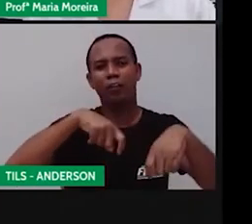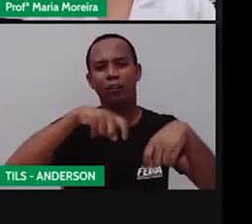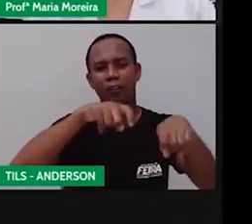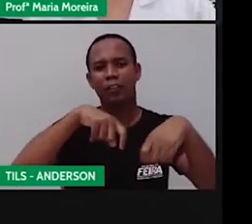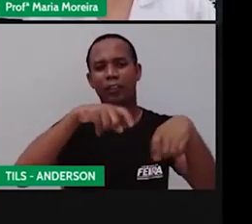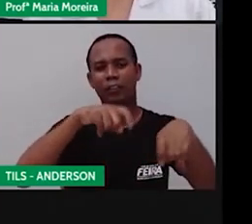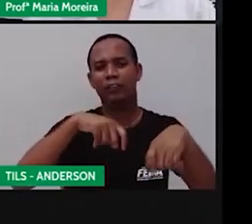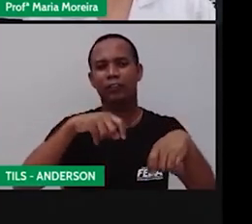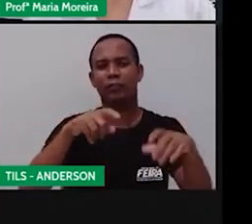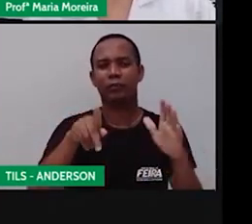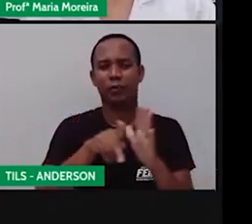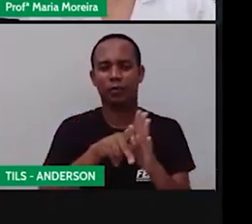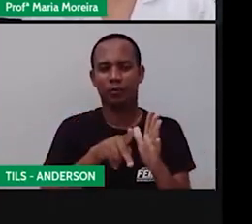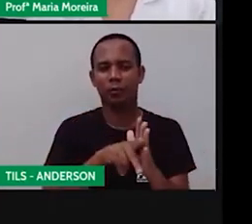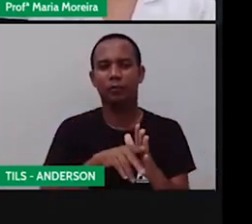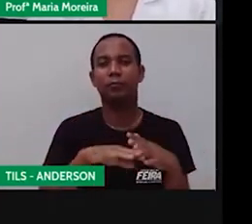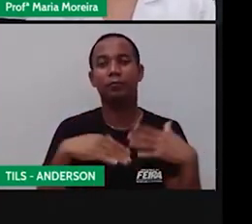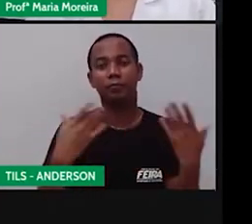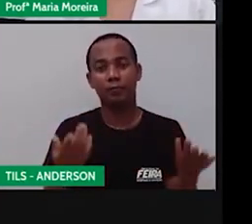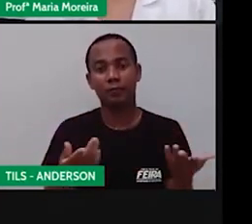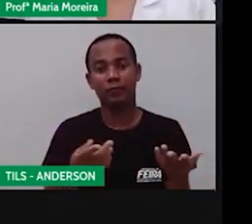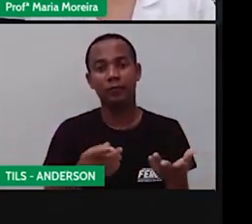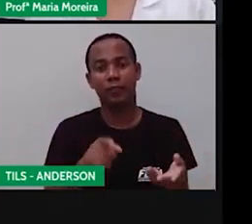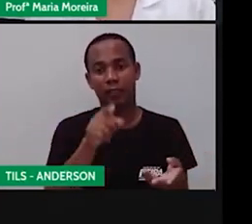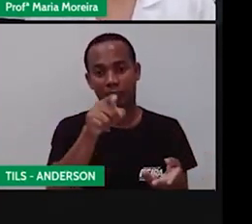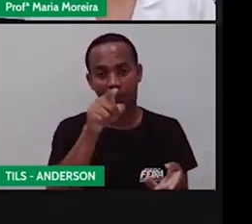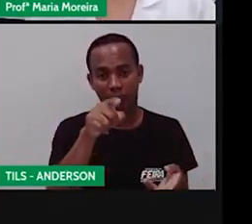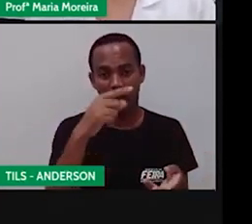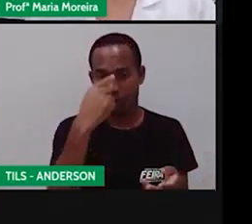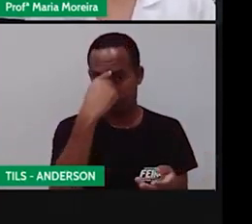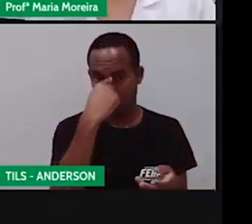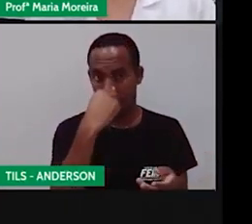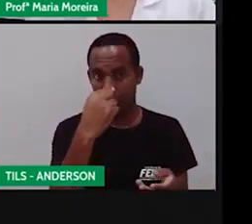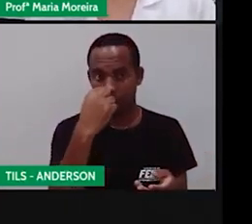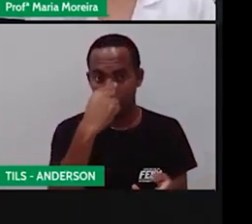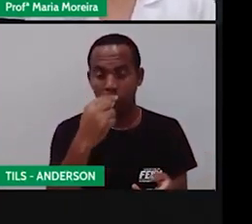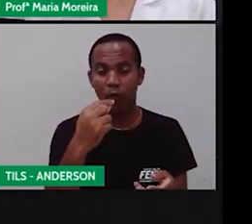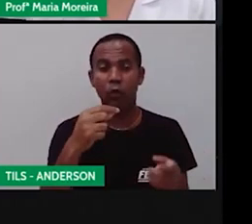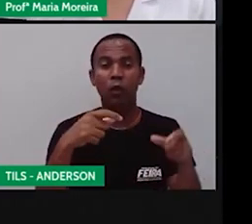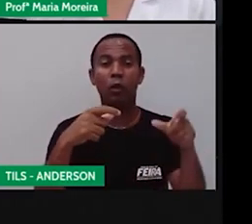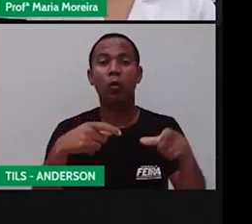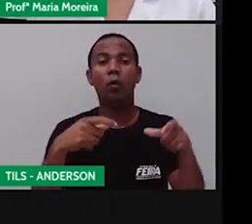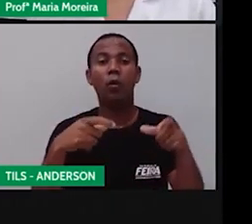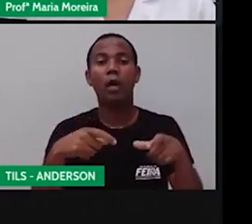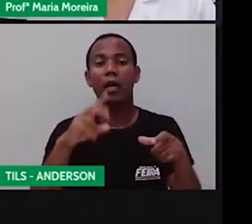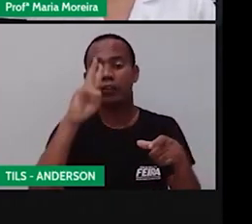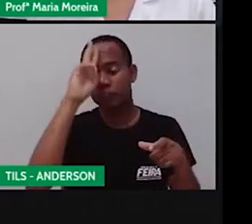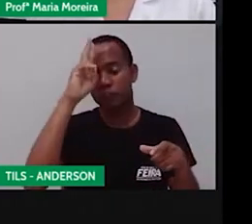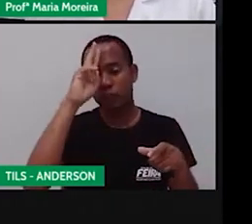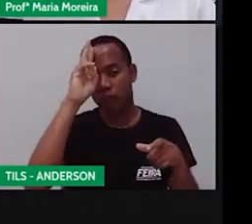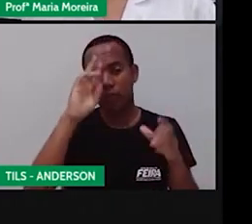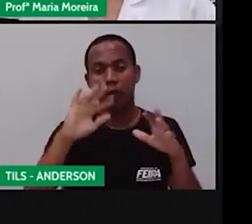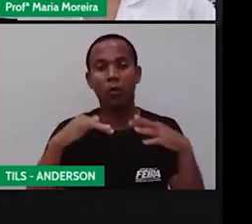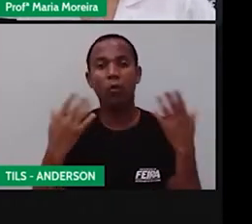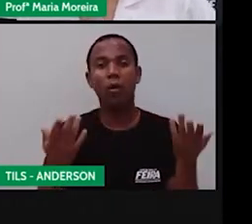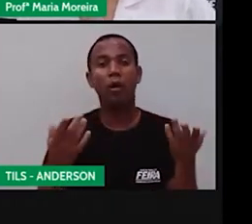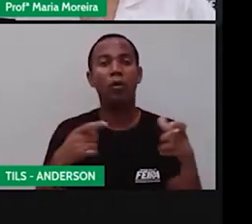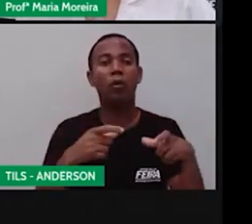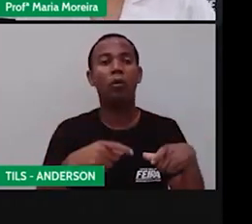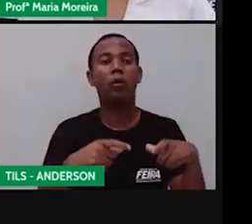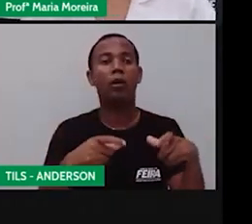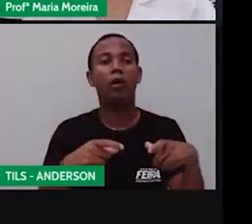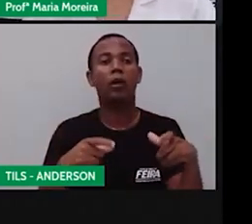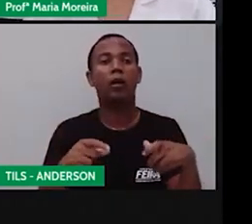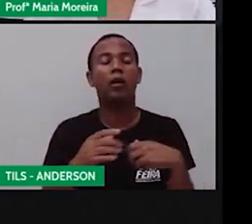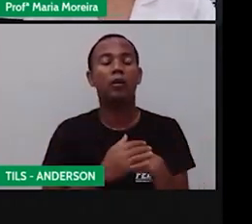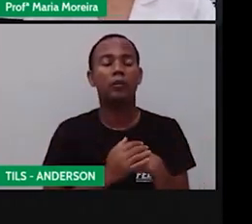O Nordeste, não foi isso? A história de Pinóquio, ela aconteceu aonde? Foi aqui em Feira de Santana? Foi aonde? Foi